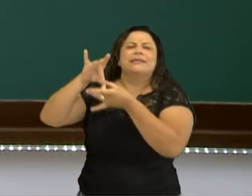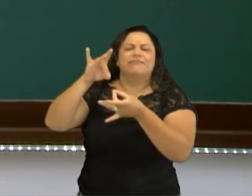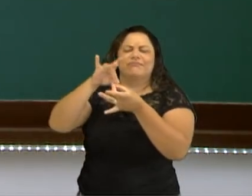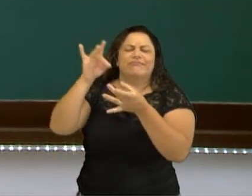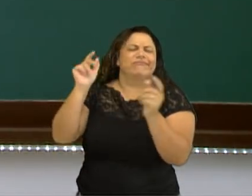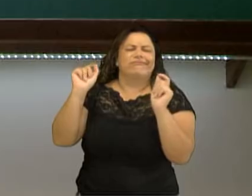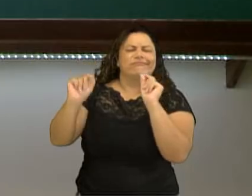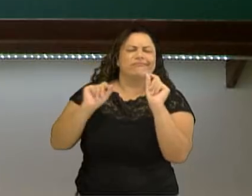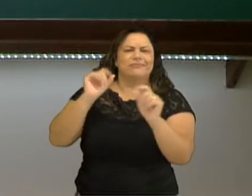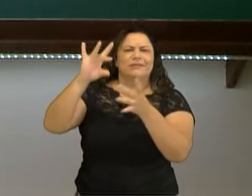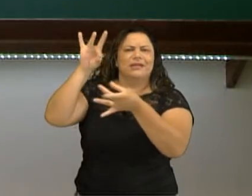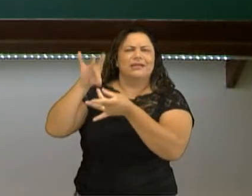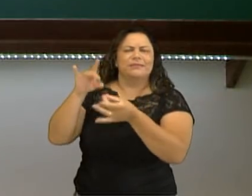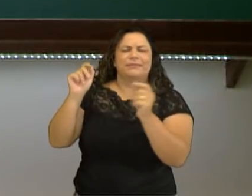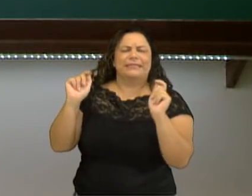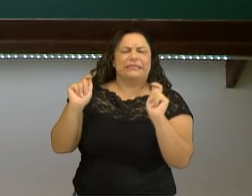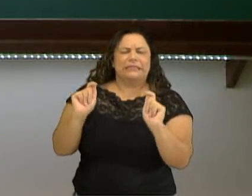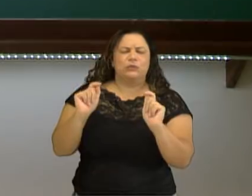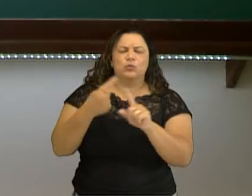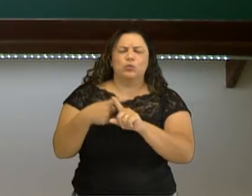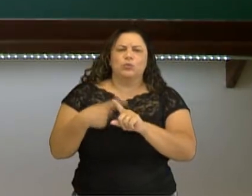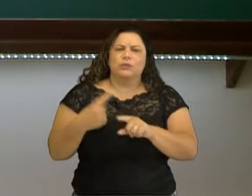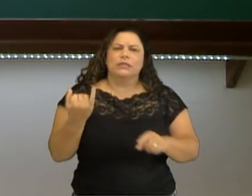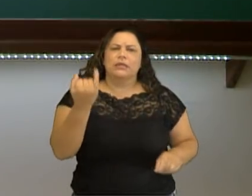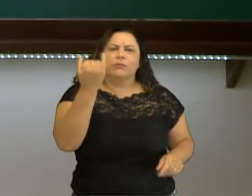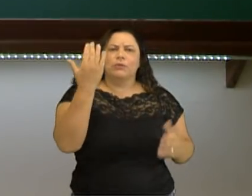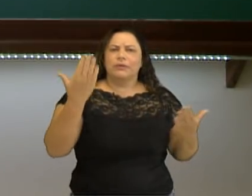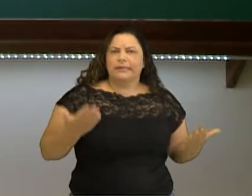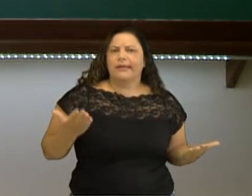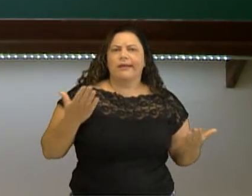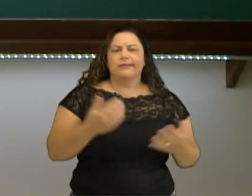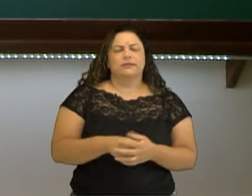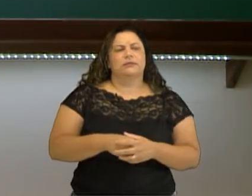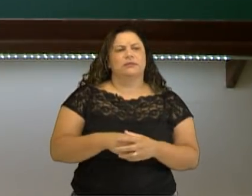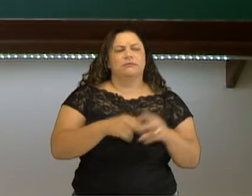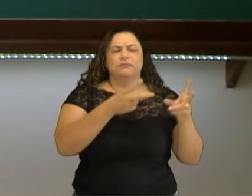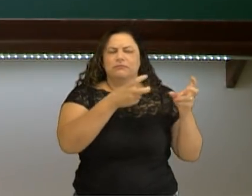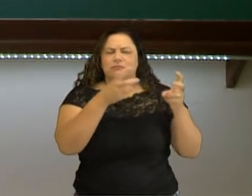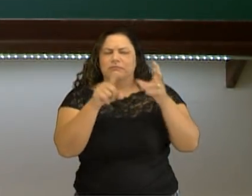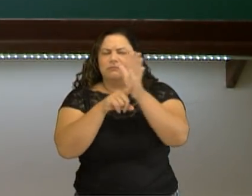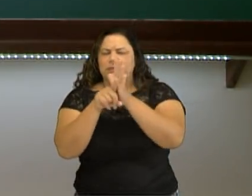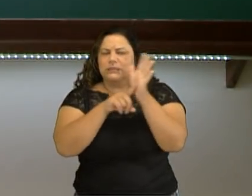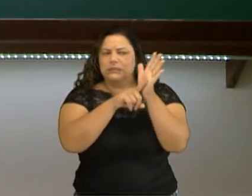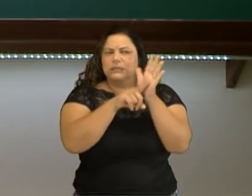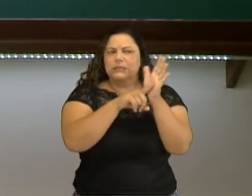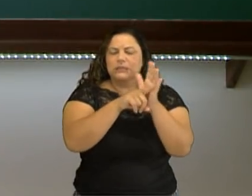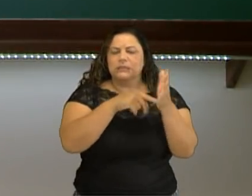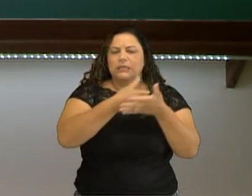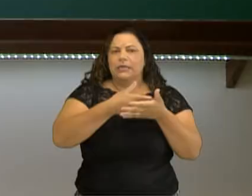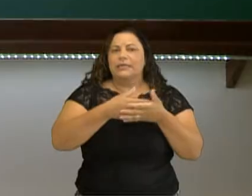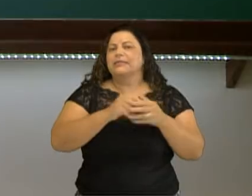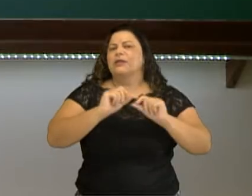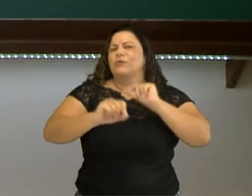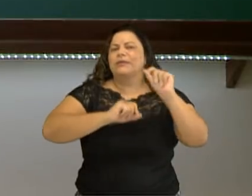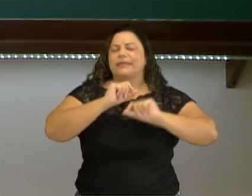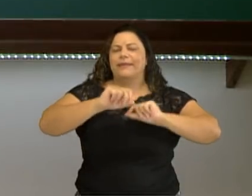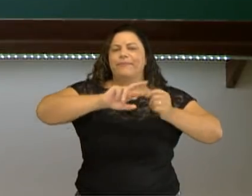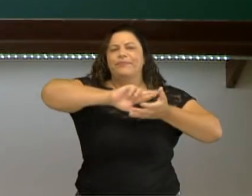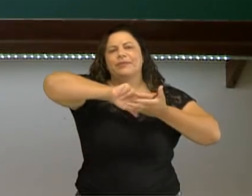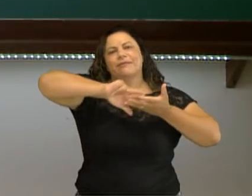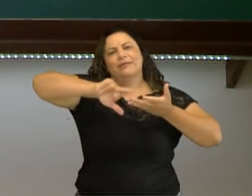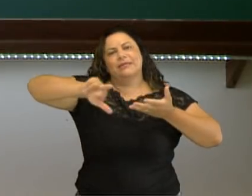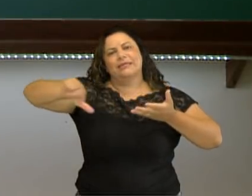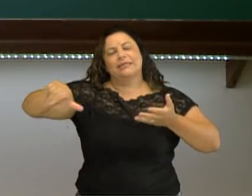por que isso é tão importante? Porque se a gente for analisar, tem vários animais que pertencem ao mesmo grupo,